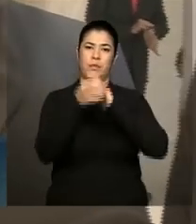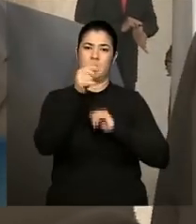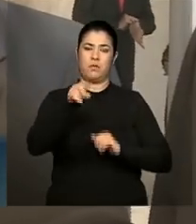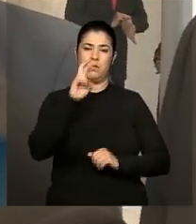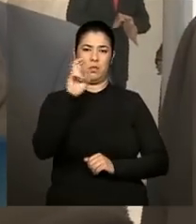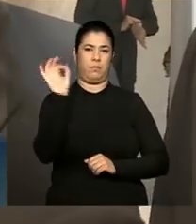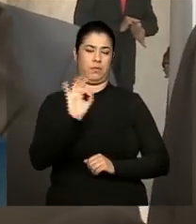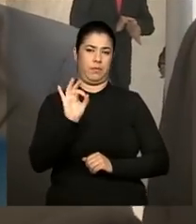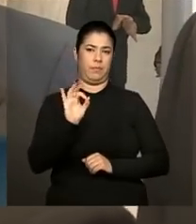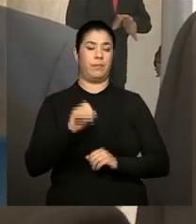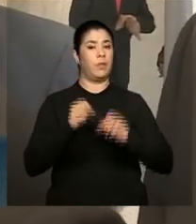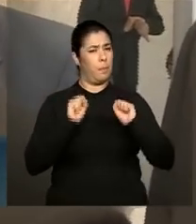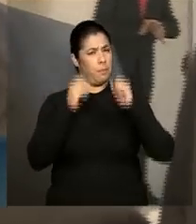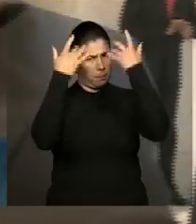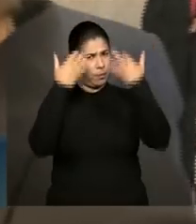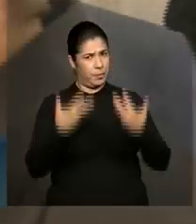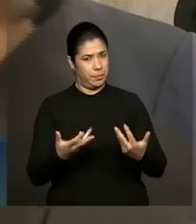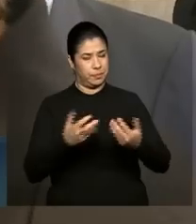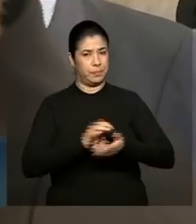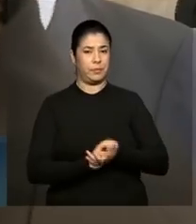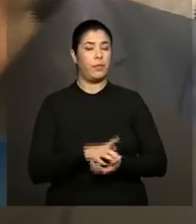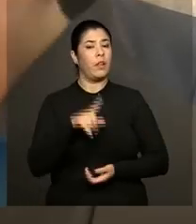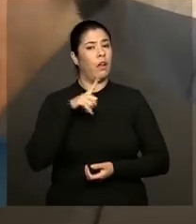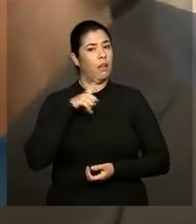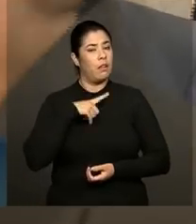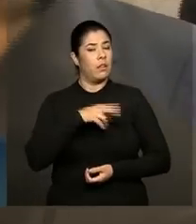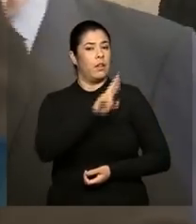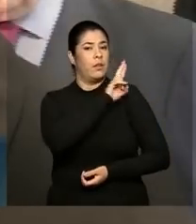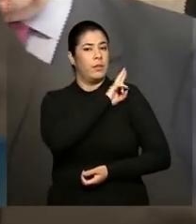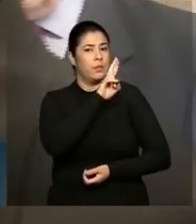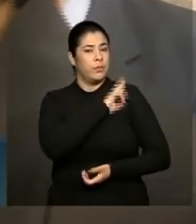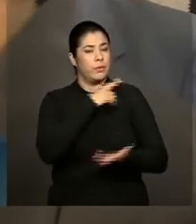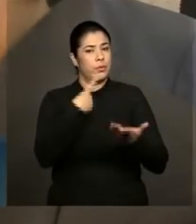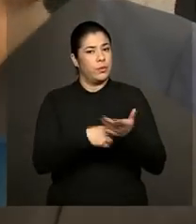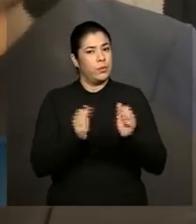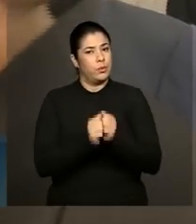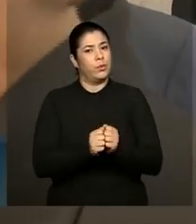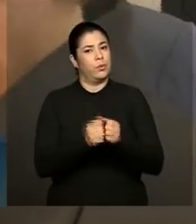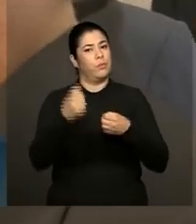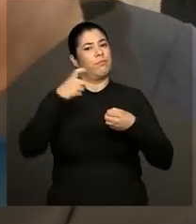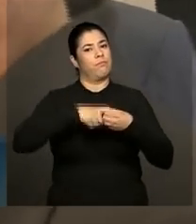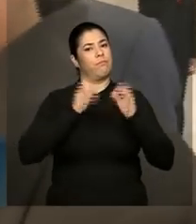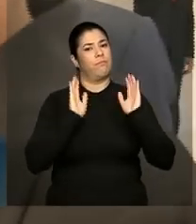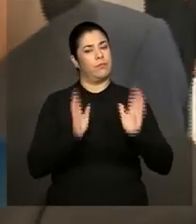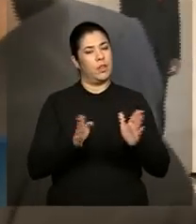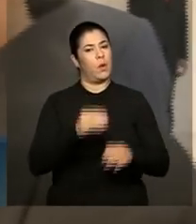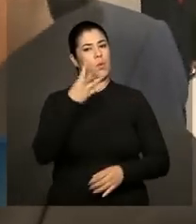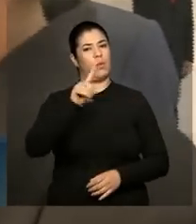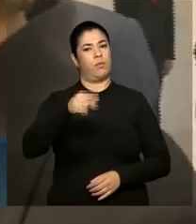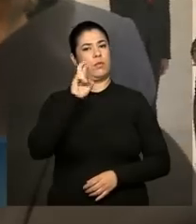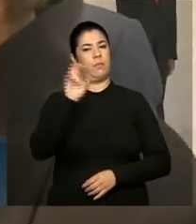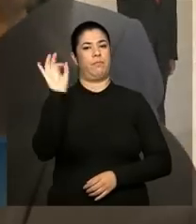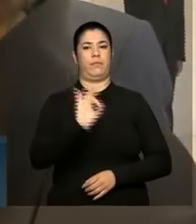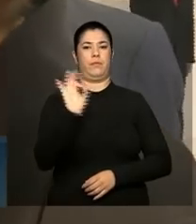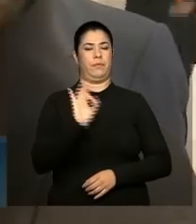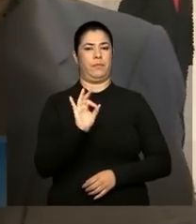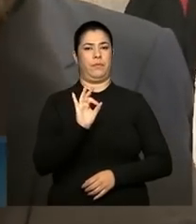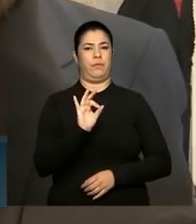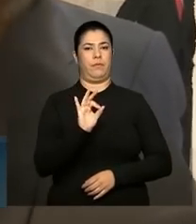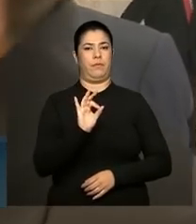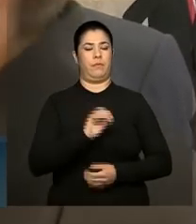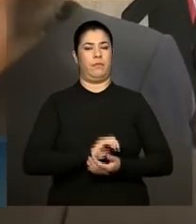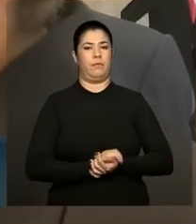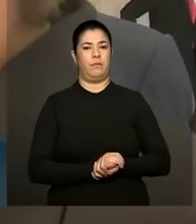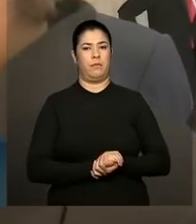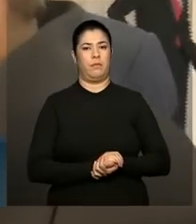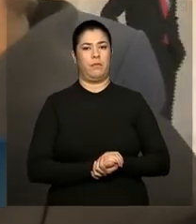te falar uma coisa? É o seguinte, eu tenho um compromisso, eu vou cumprir meu compromisso, é 4,5%, tá? E